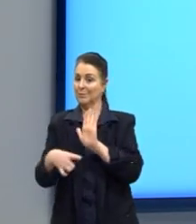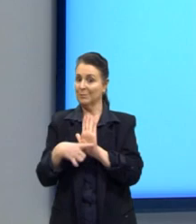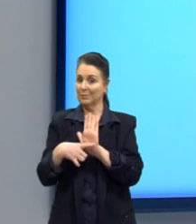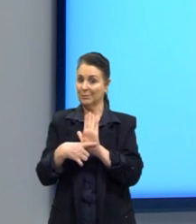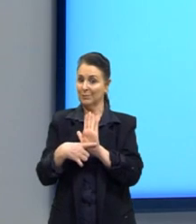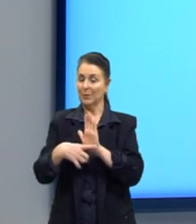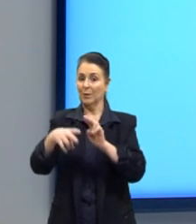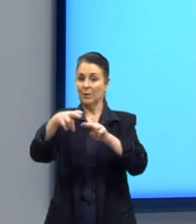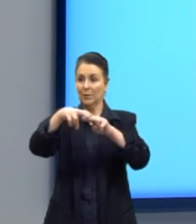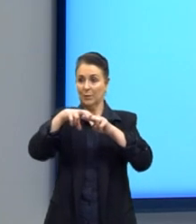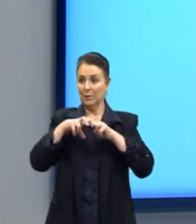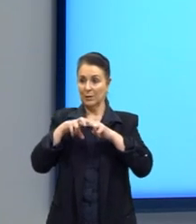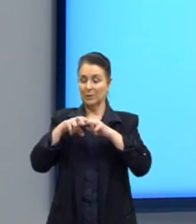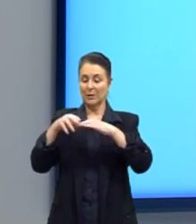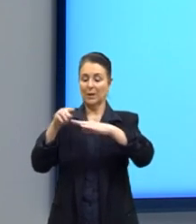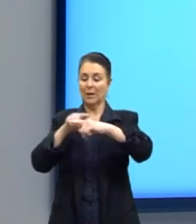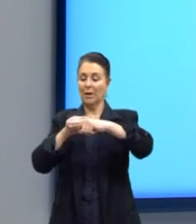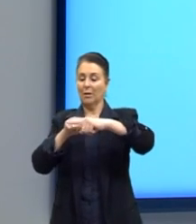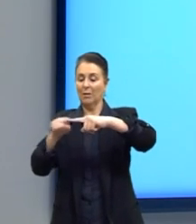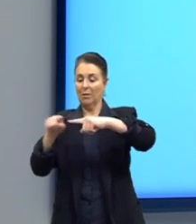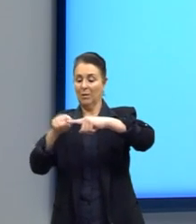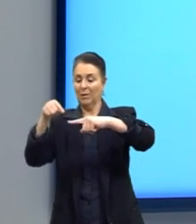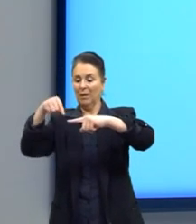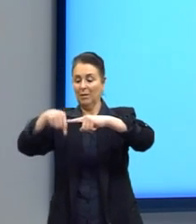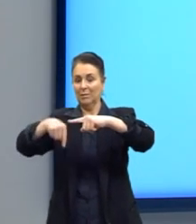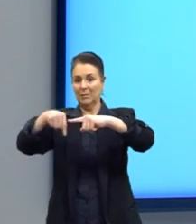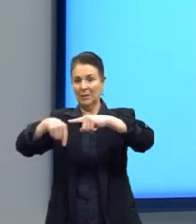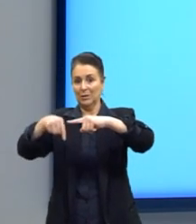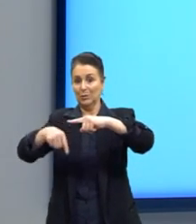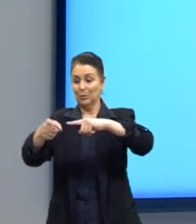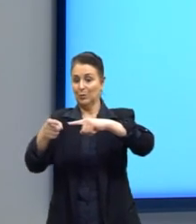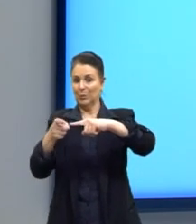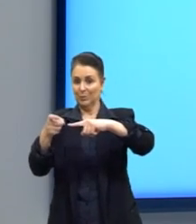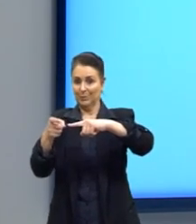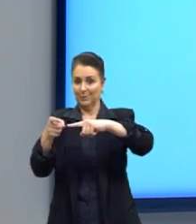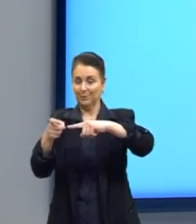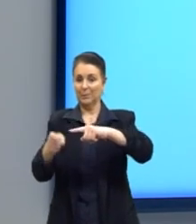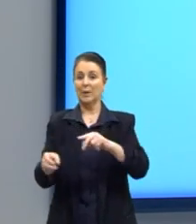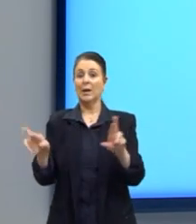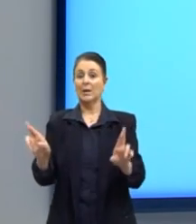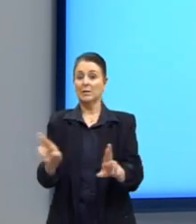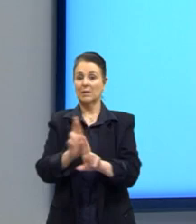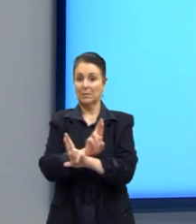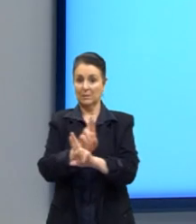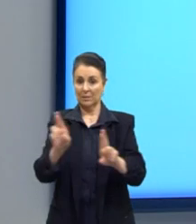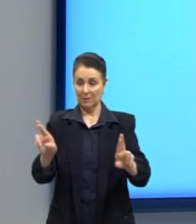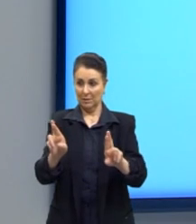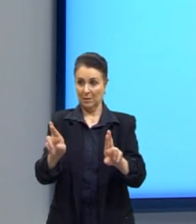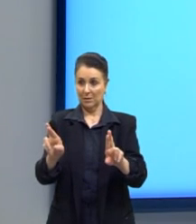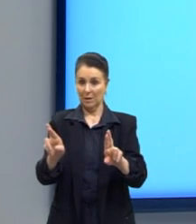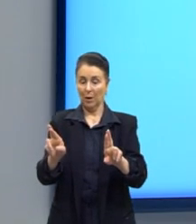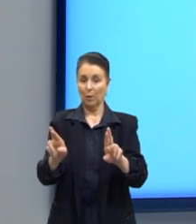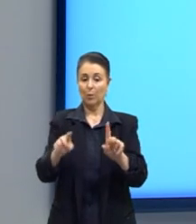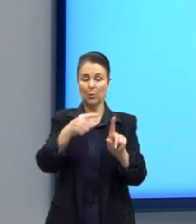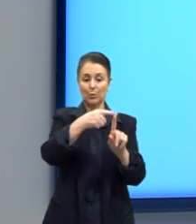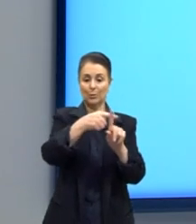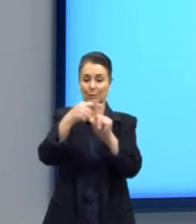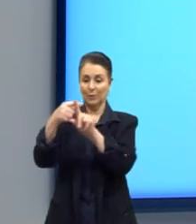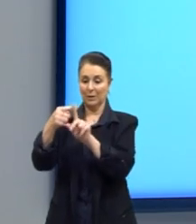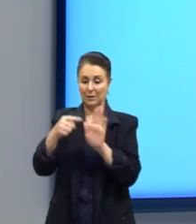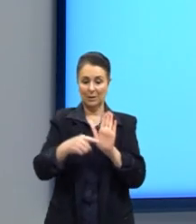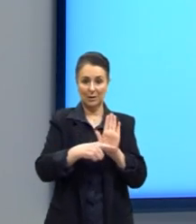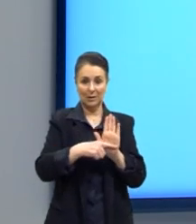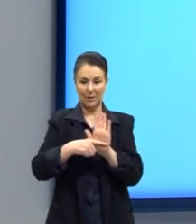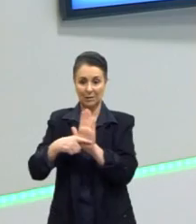então estaria né abaixo do nosso eixo X essa relação aqui dos sinais nós Já estudamos